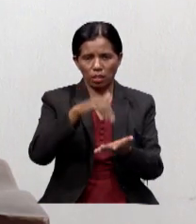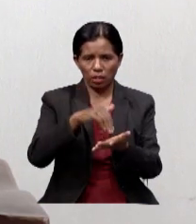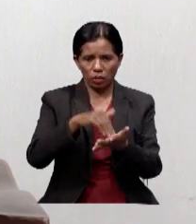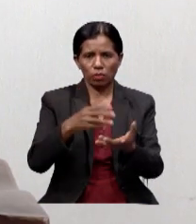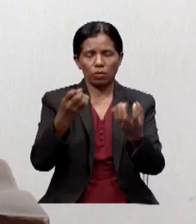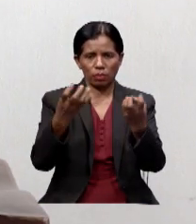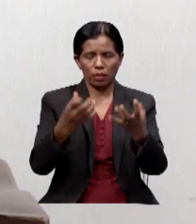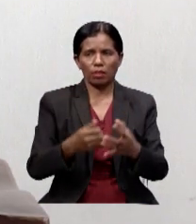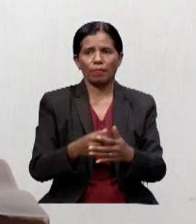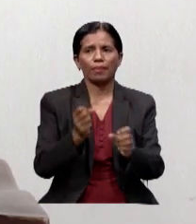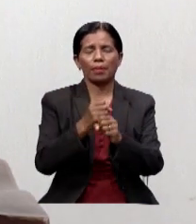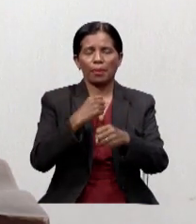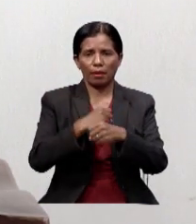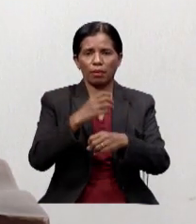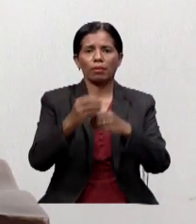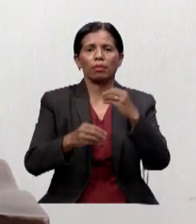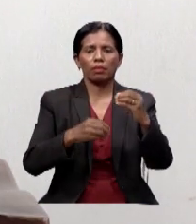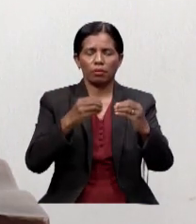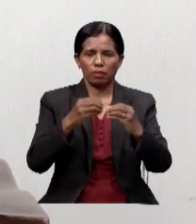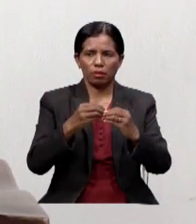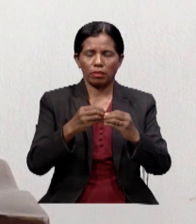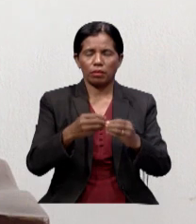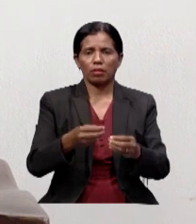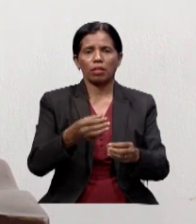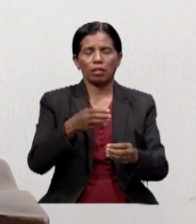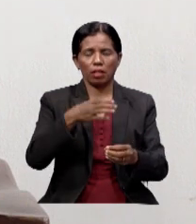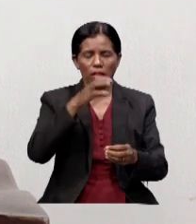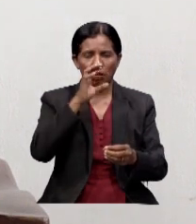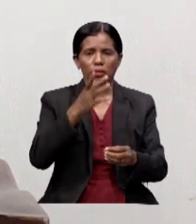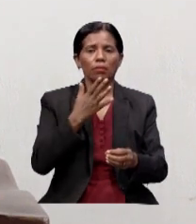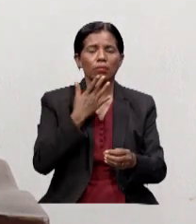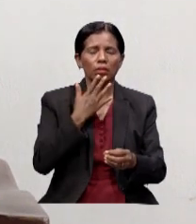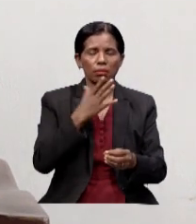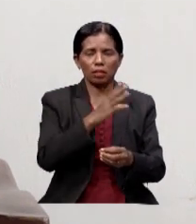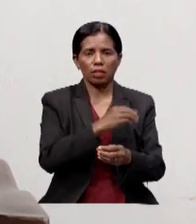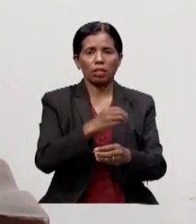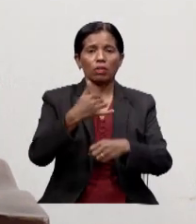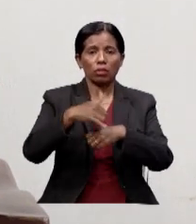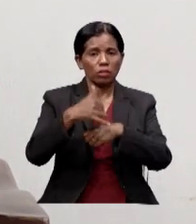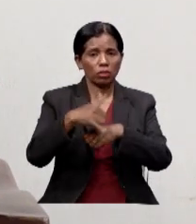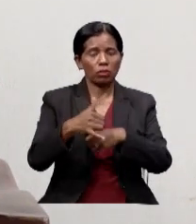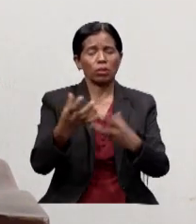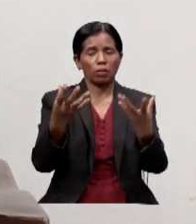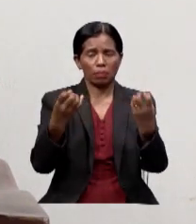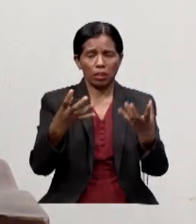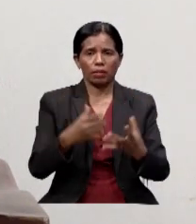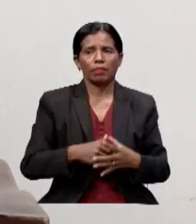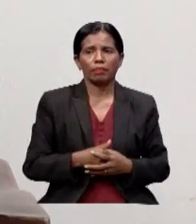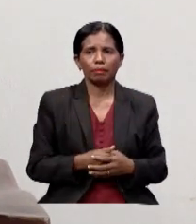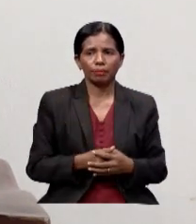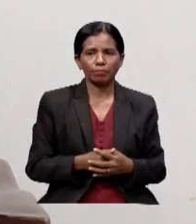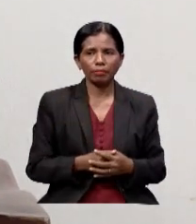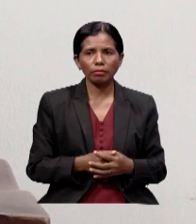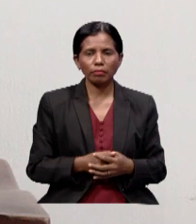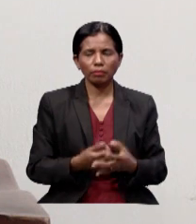lubukida, nebe halo kona ba consumo mas midar ho bebidas açucaradas sernene.